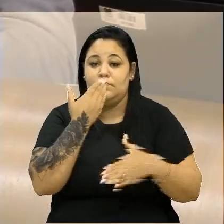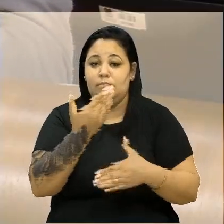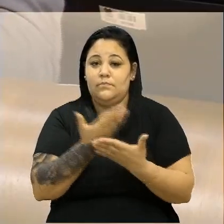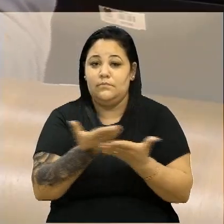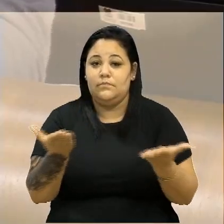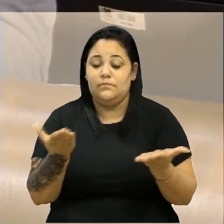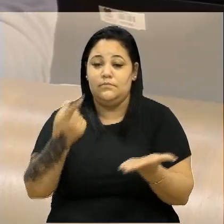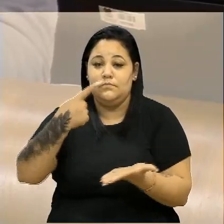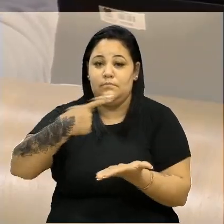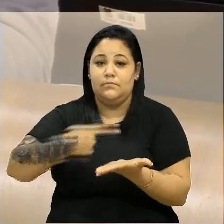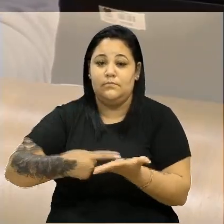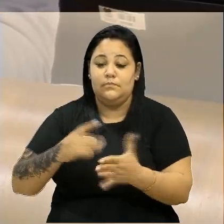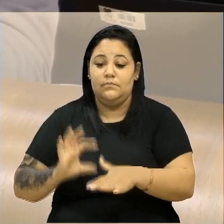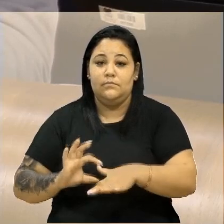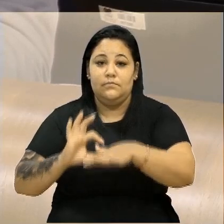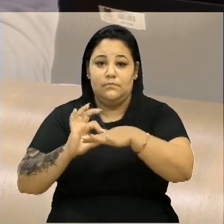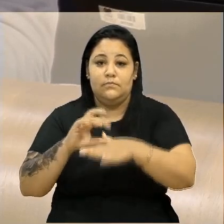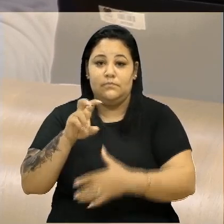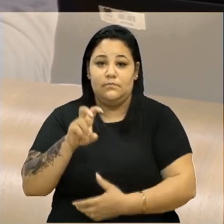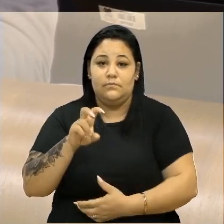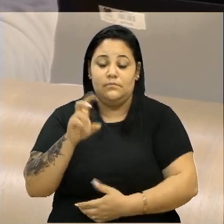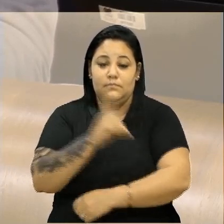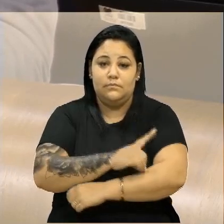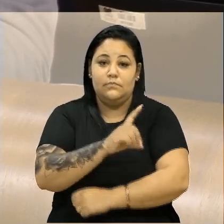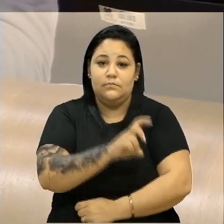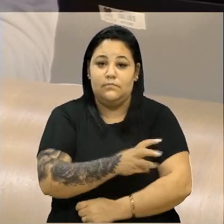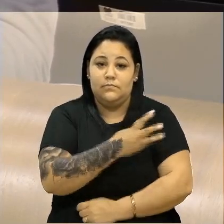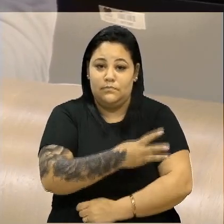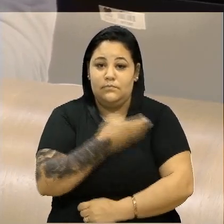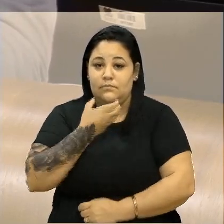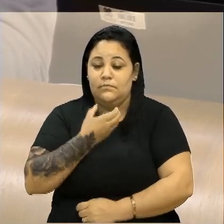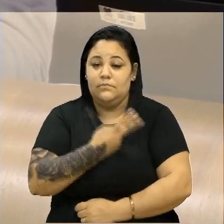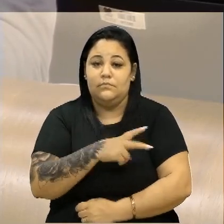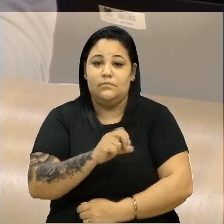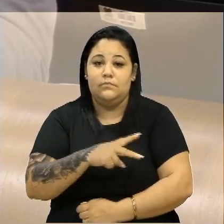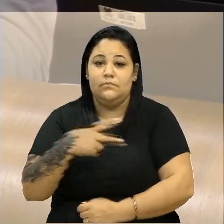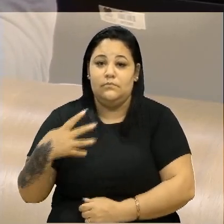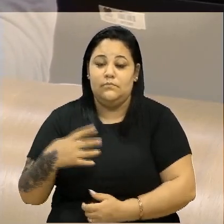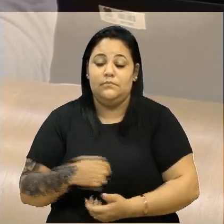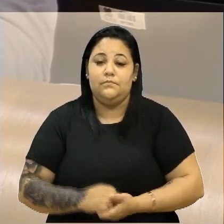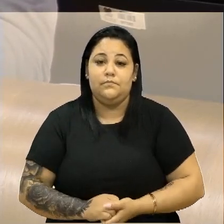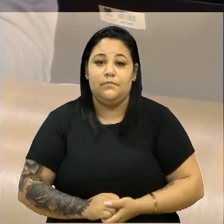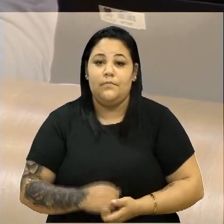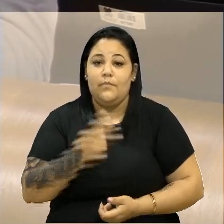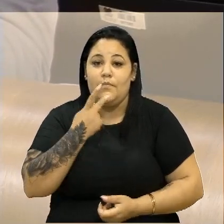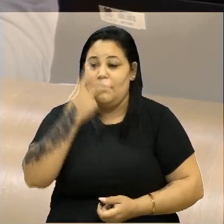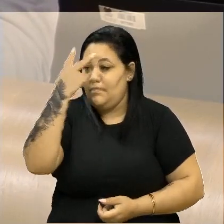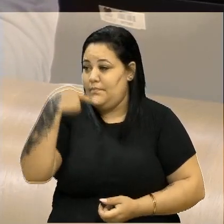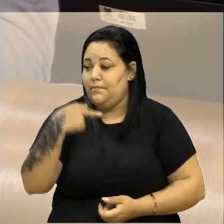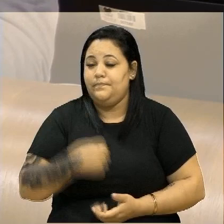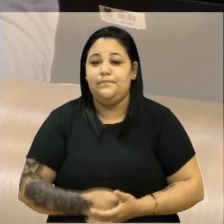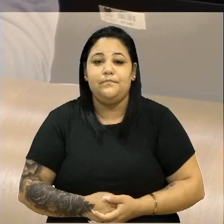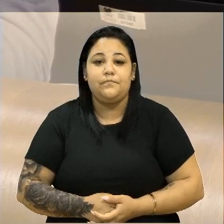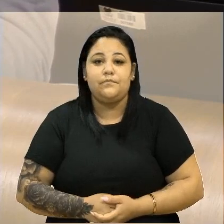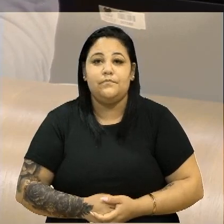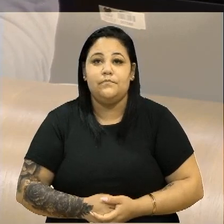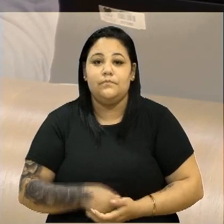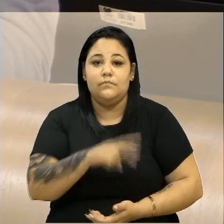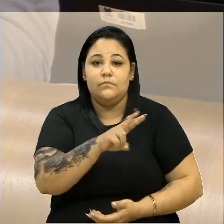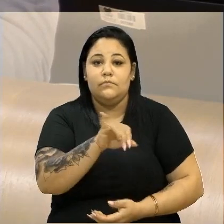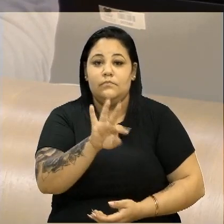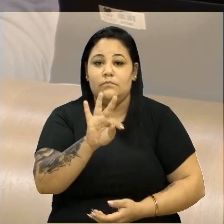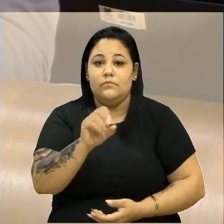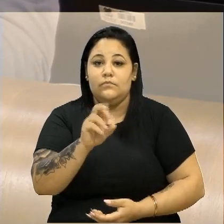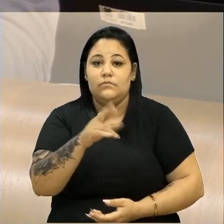para acordo de lideranças na sessão ordinária do dia 3 de dezembro de 2024 para a APADEV. A senhora Vitória Bassotto